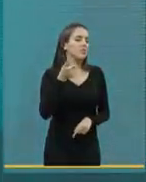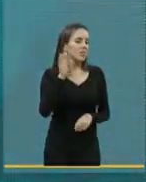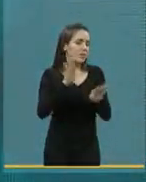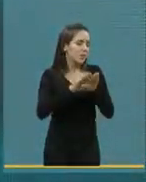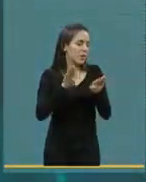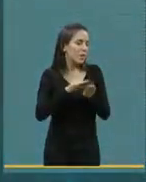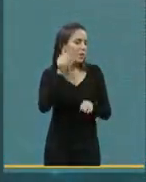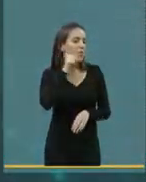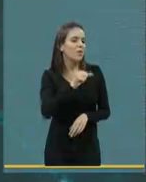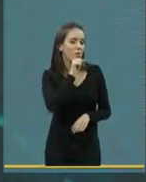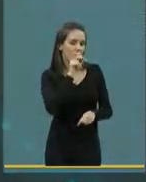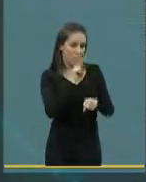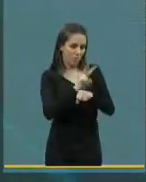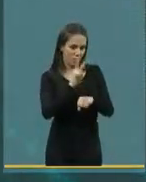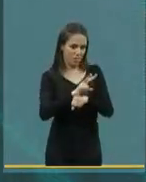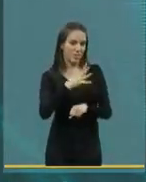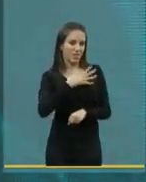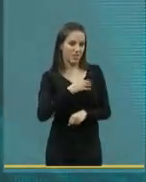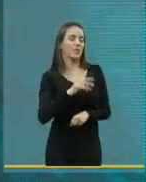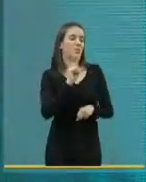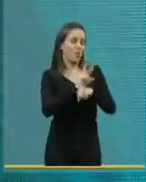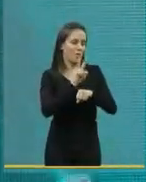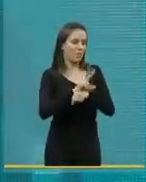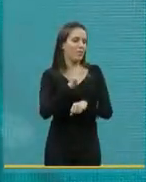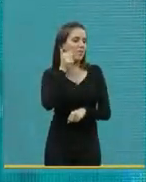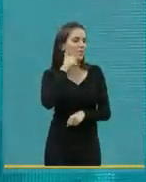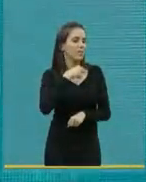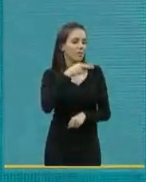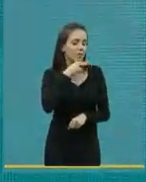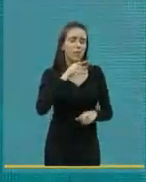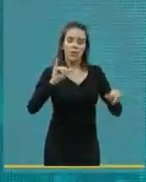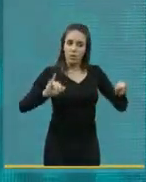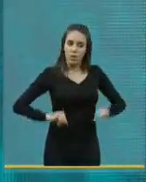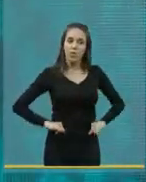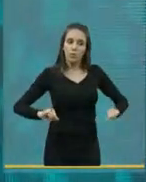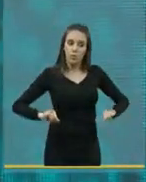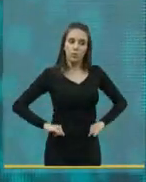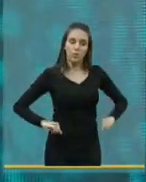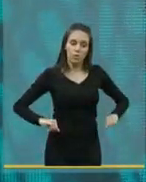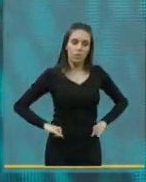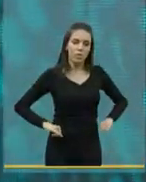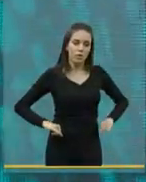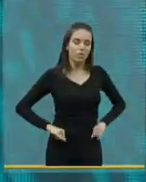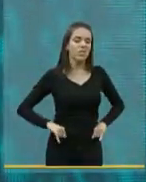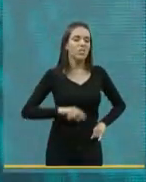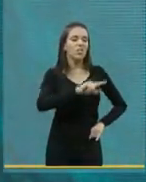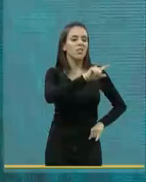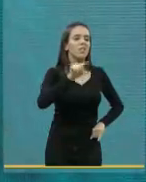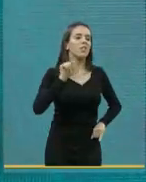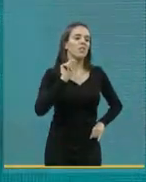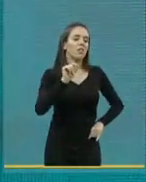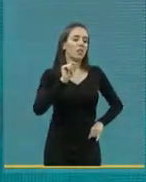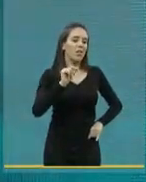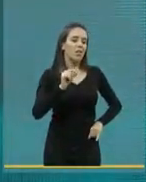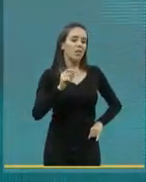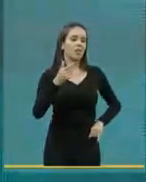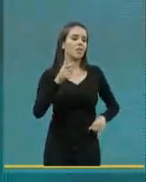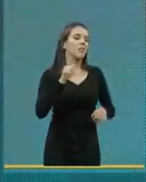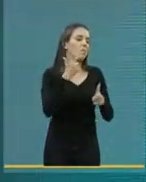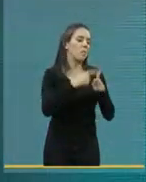que cuidam de seus filhos e de seus netos com tanto sofrimento que são uma indústria de